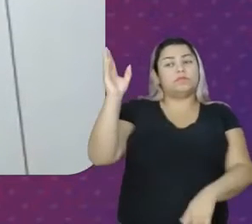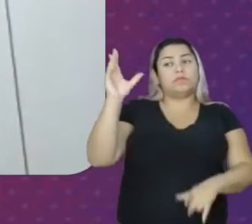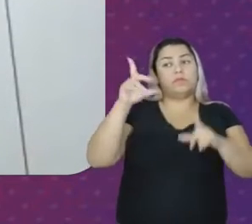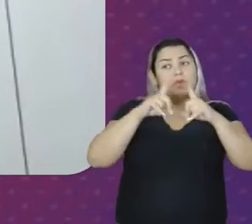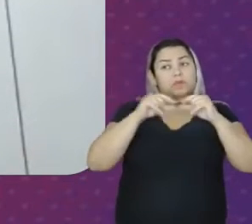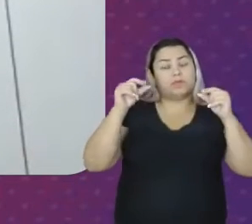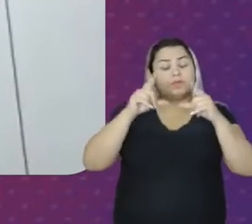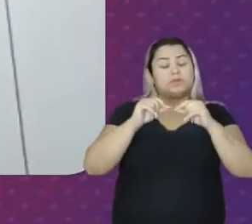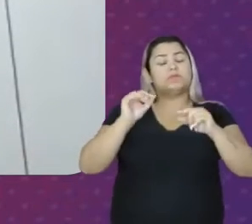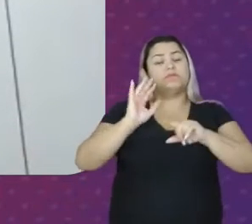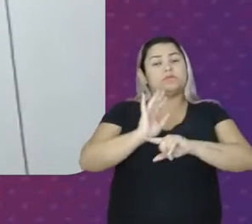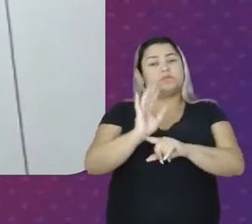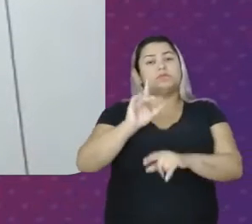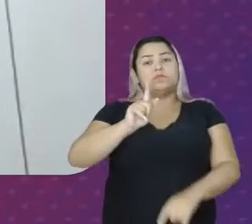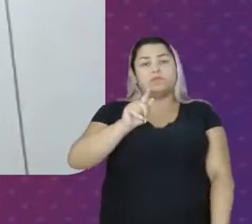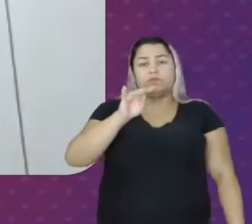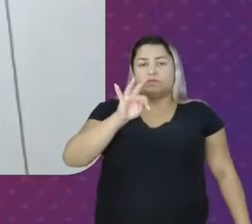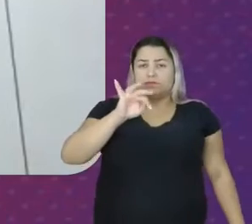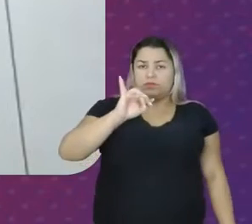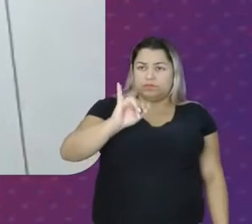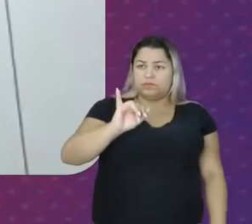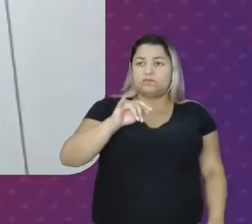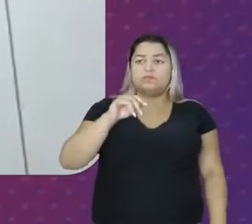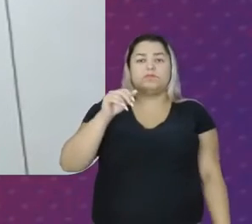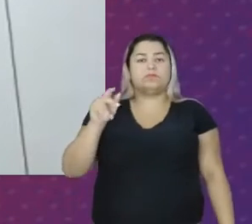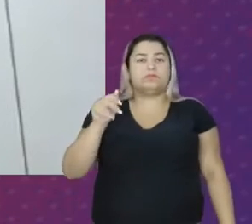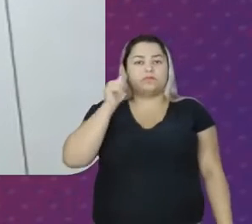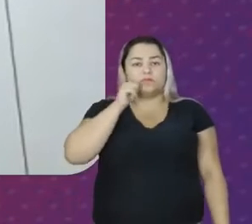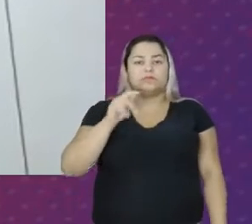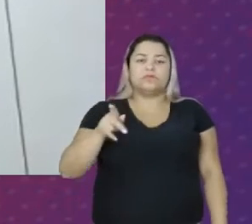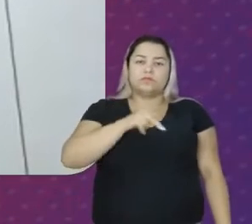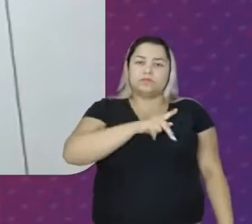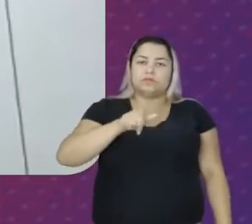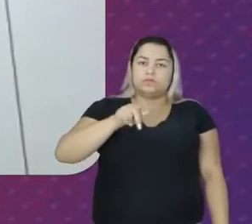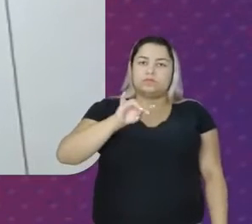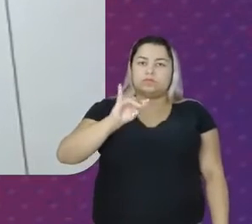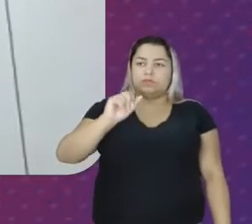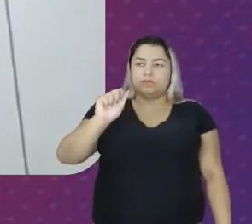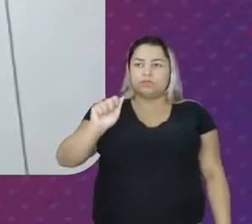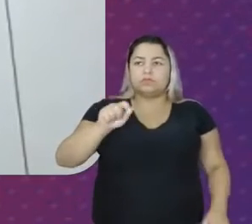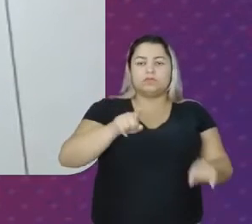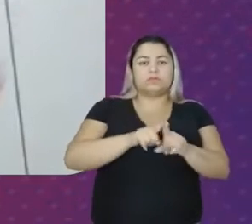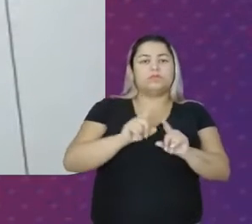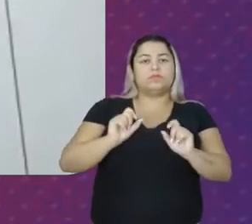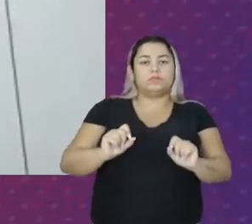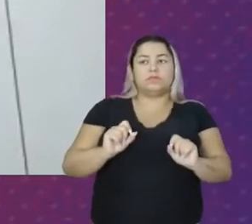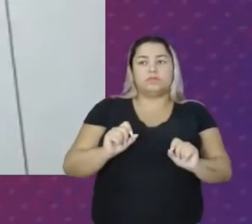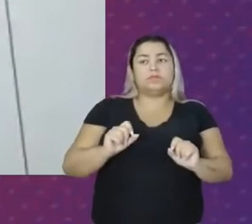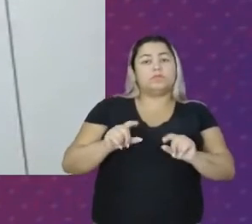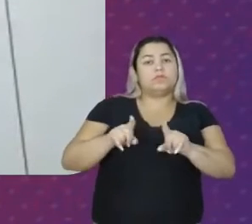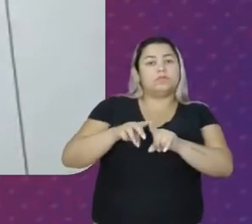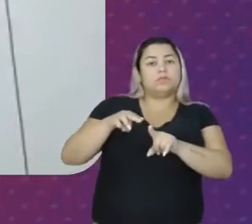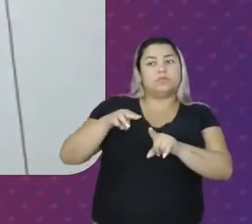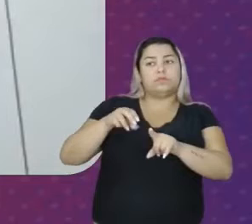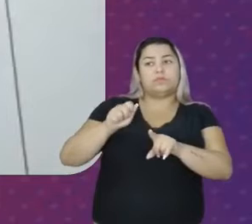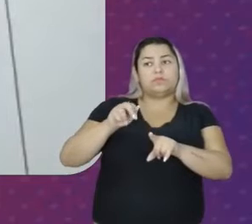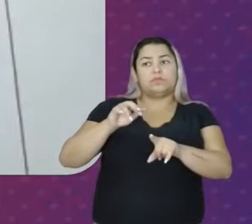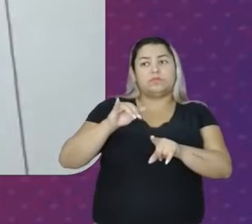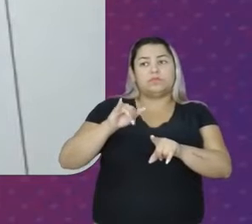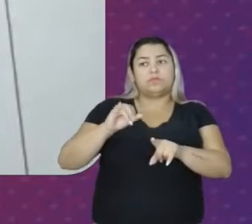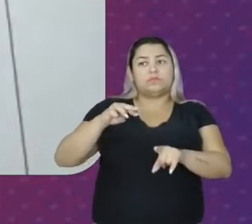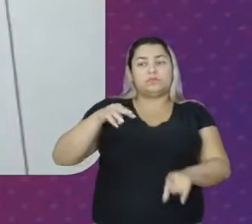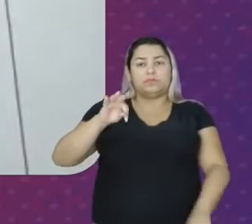para contribuir com o GTI, a professora Lígia Fabris, a professora Marlise Matos, que são referências